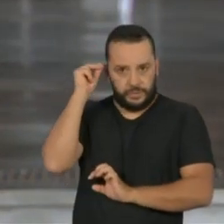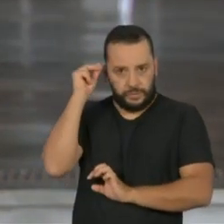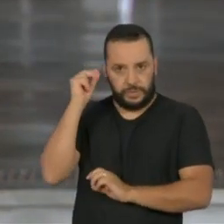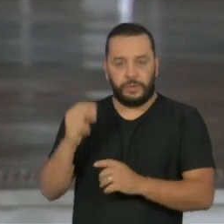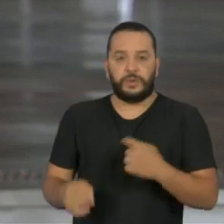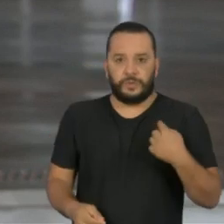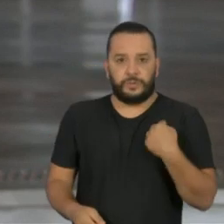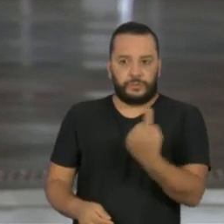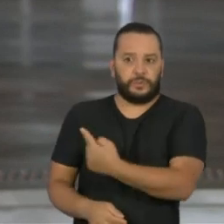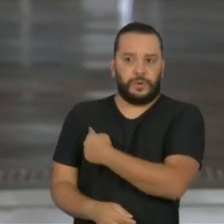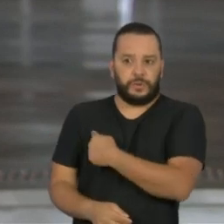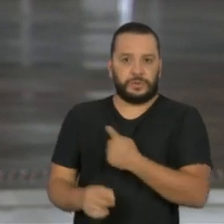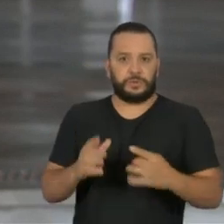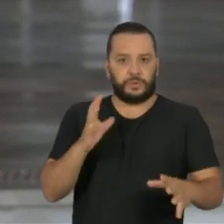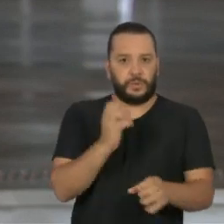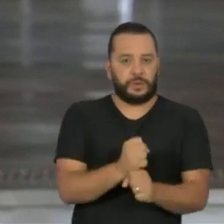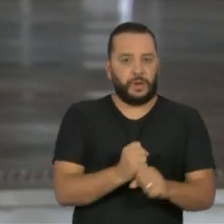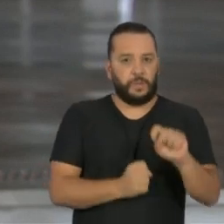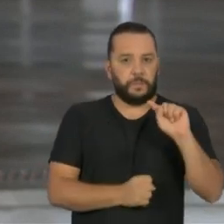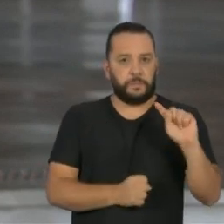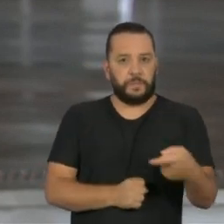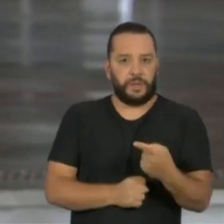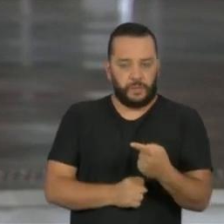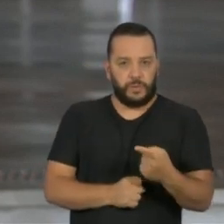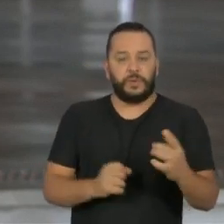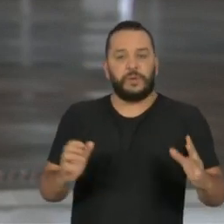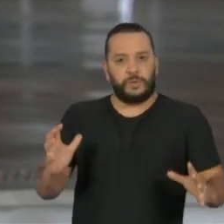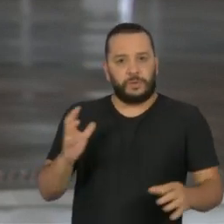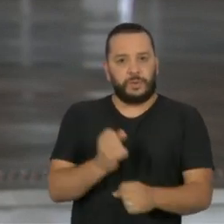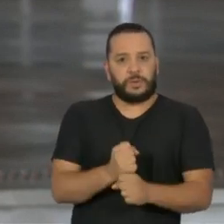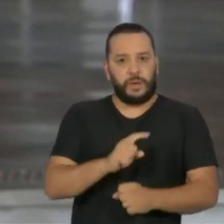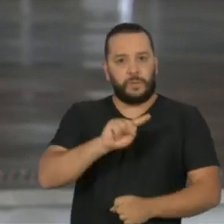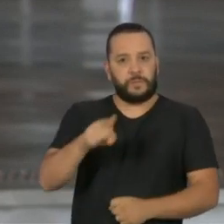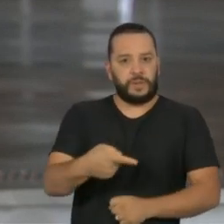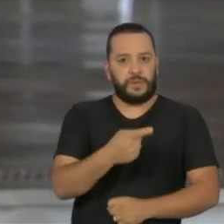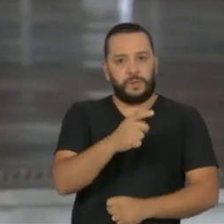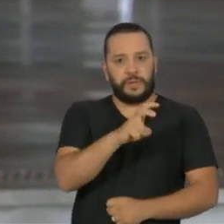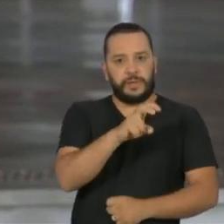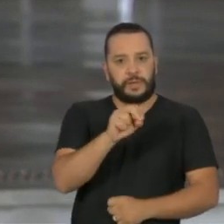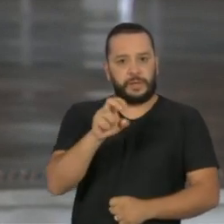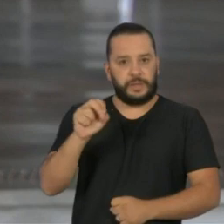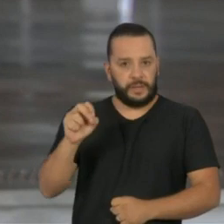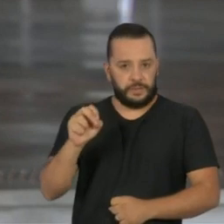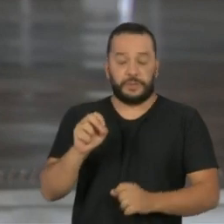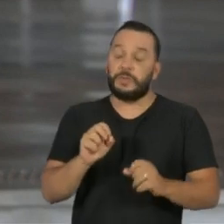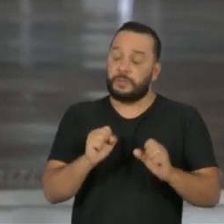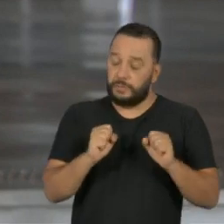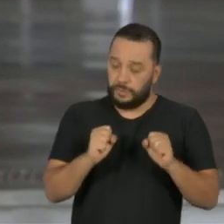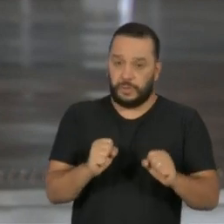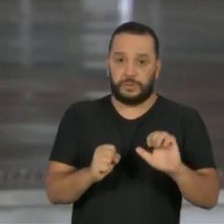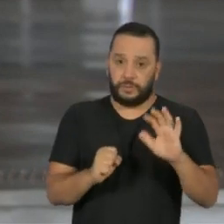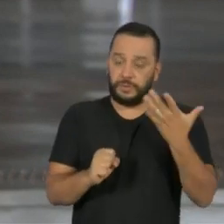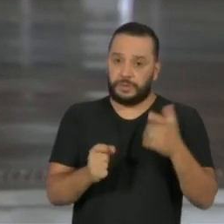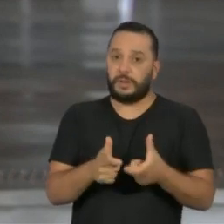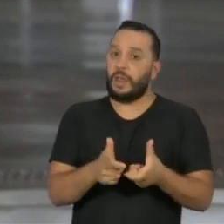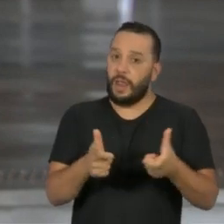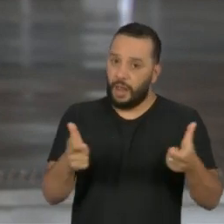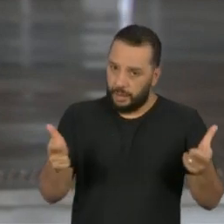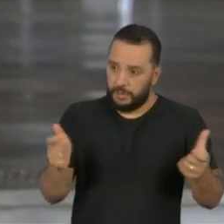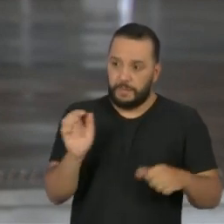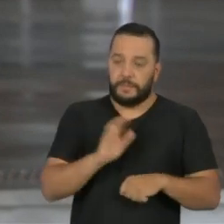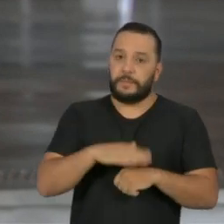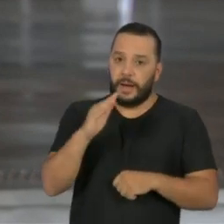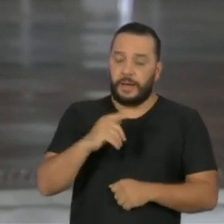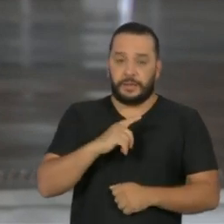são mais 1.000 leitos, totalizando 1.500 leitos. Ainda há a possibilidade de poder aumentar mais.